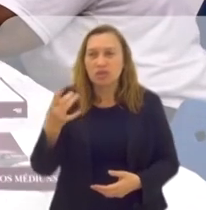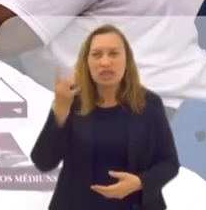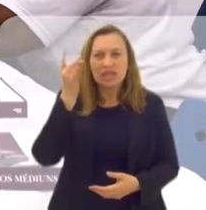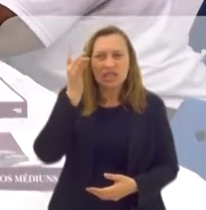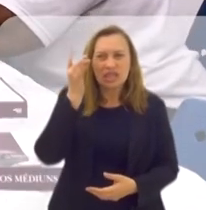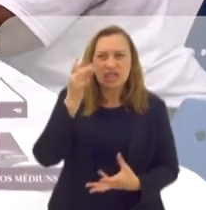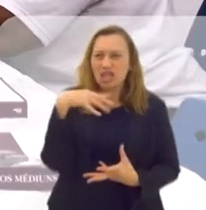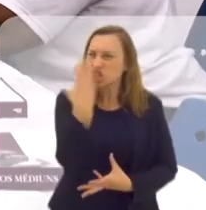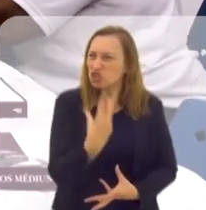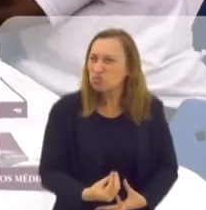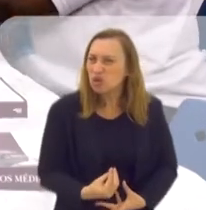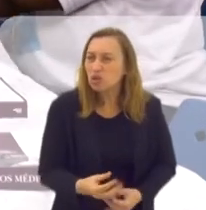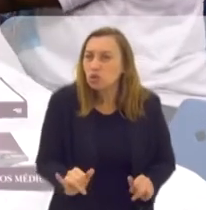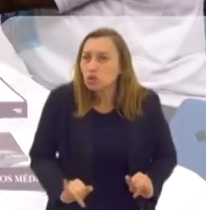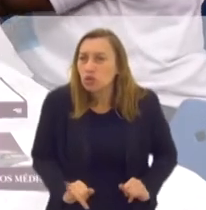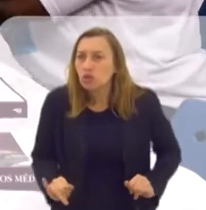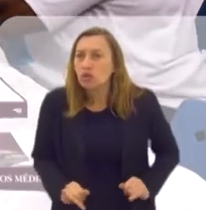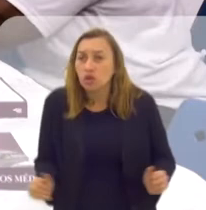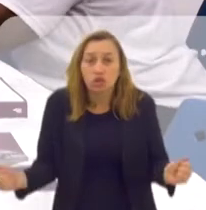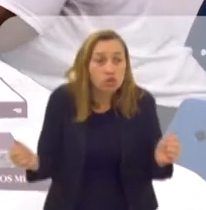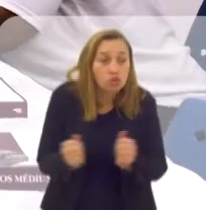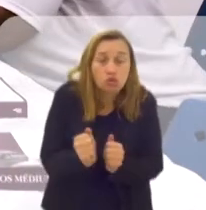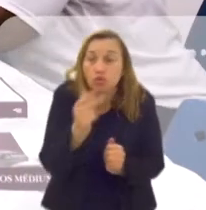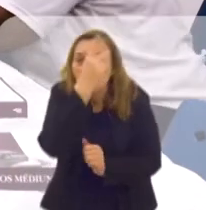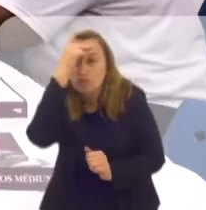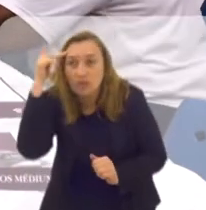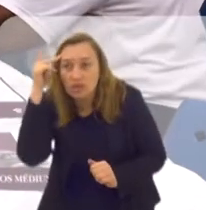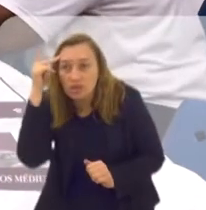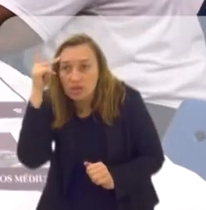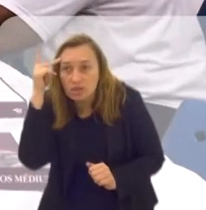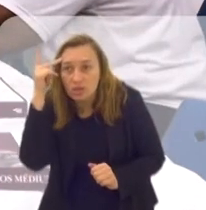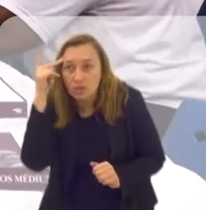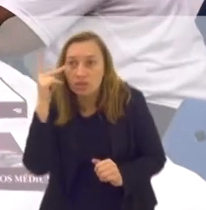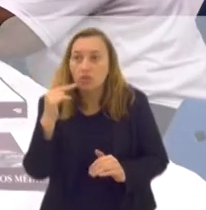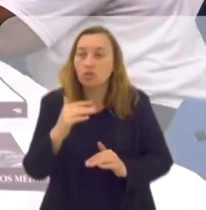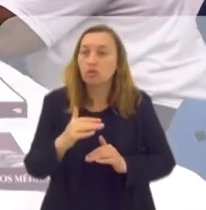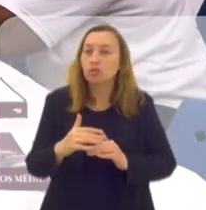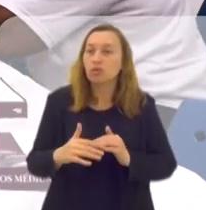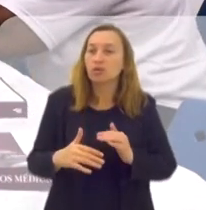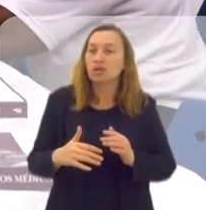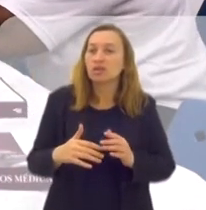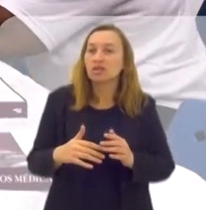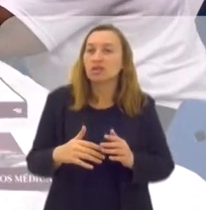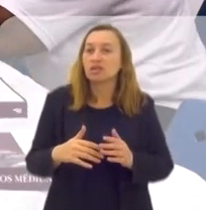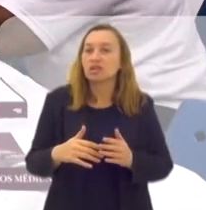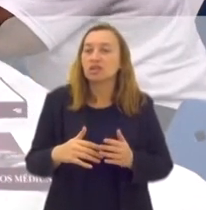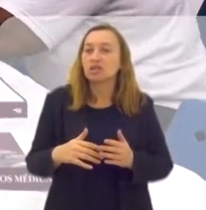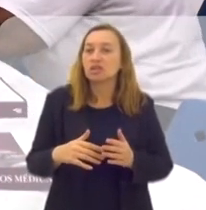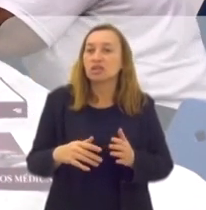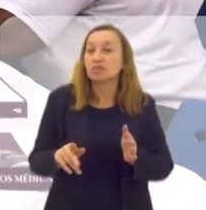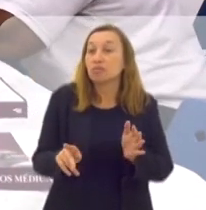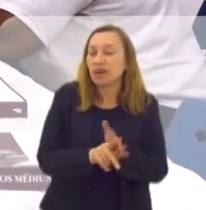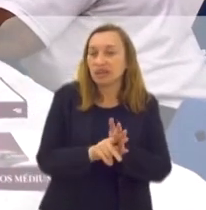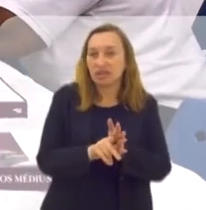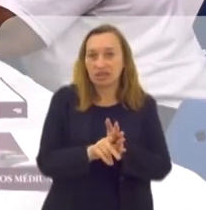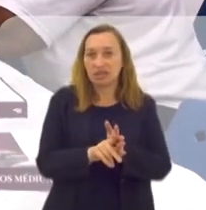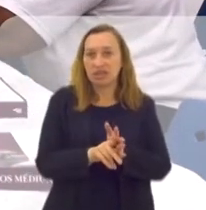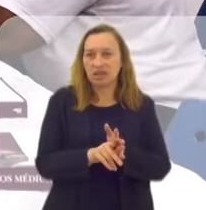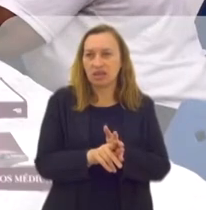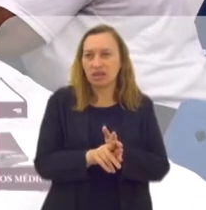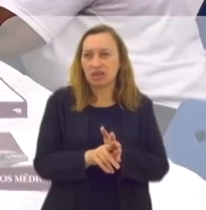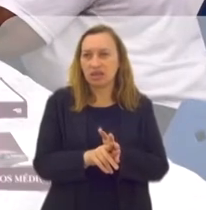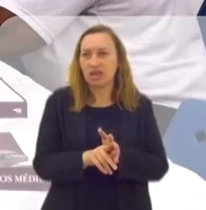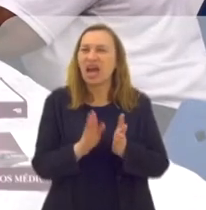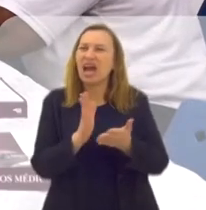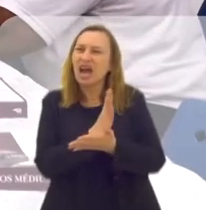espíritos sofredores que estão junto com as pessoas nos processos obsessivos, nos processos